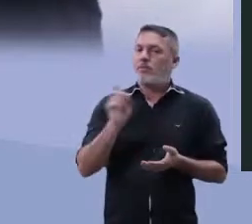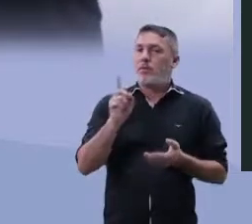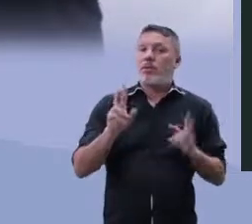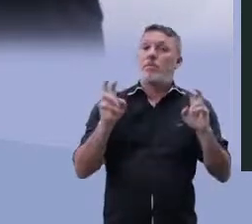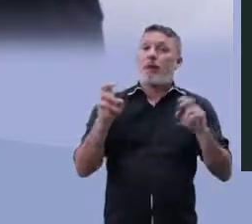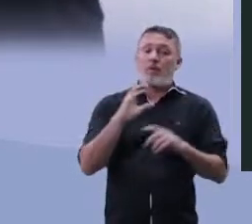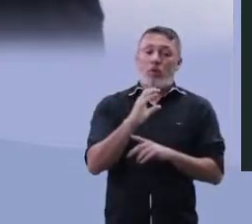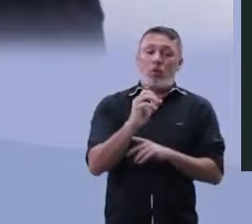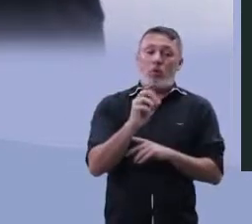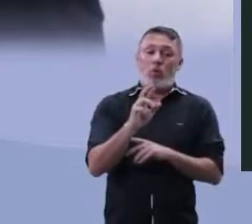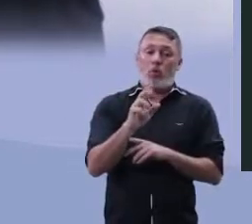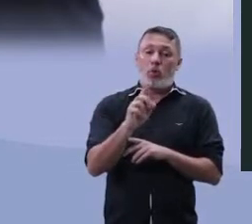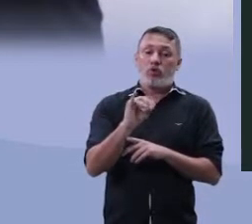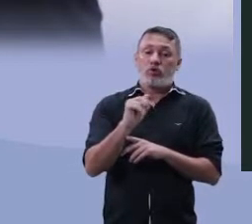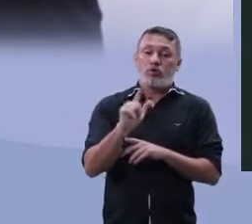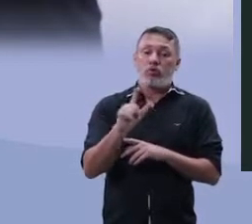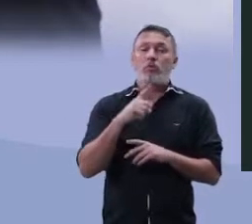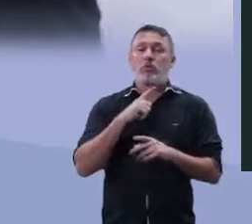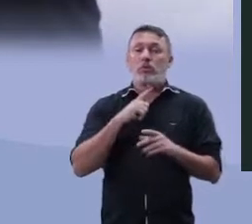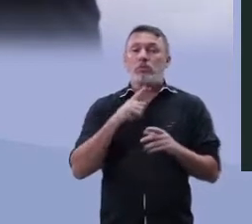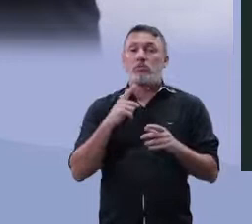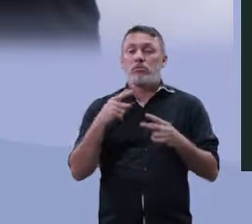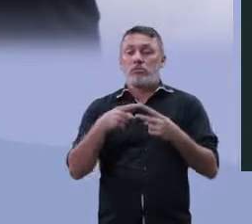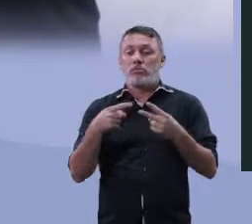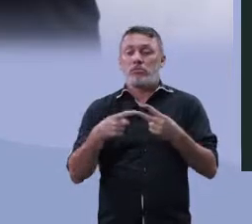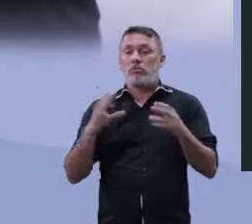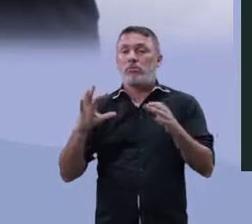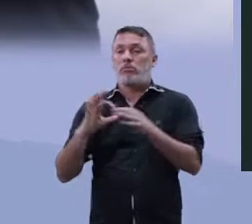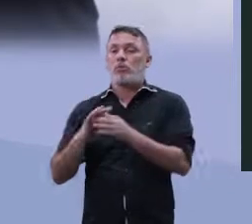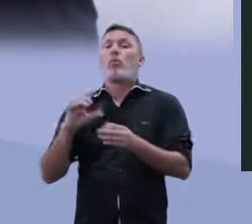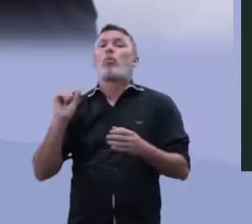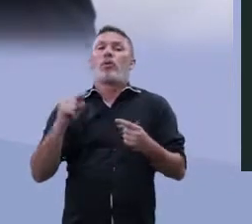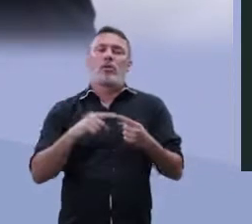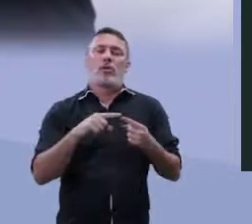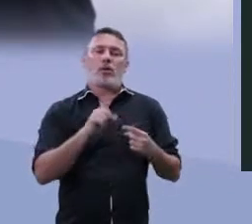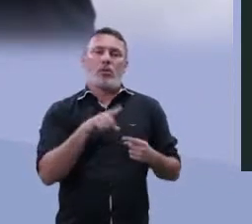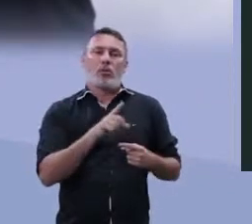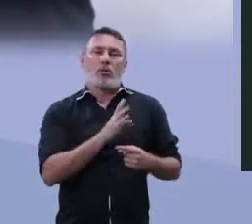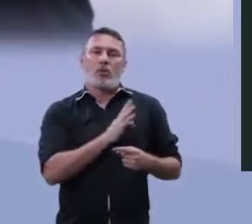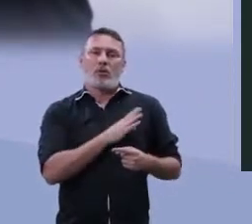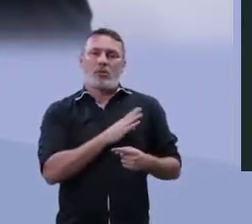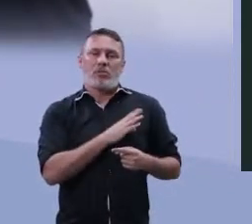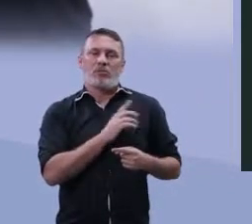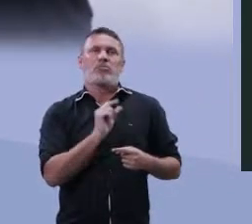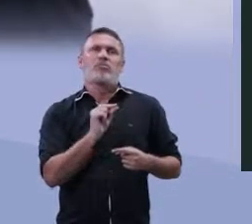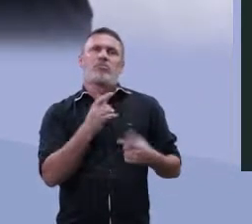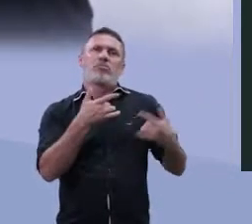isso. A ideia de cordialidade está ligada a duas situações. Primeiro, cordial de